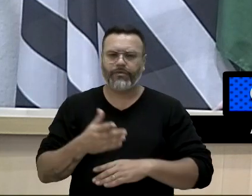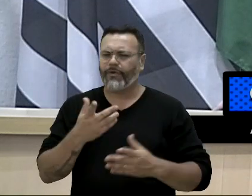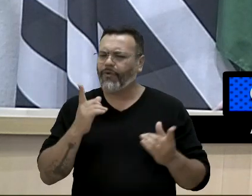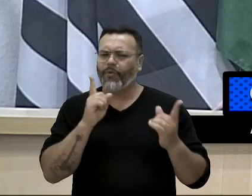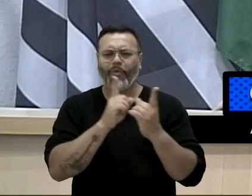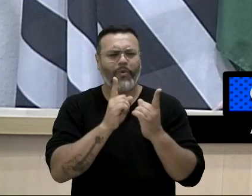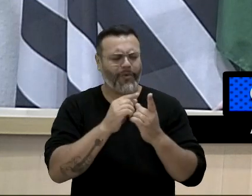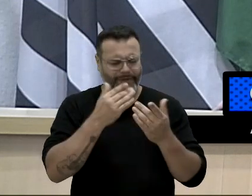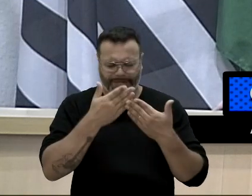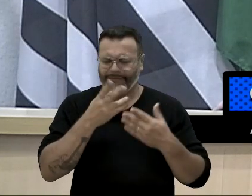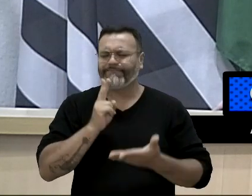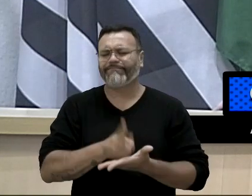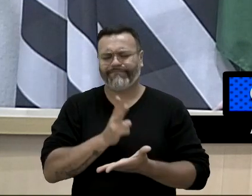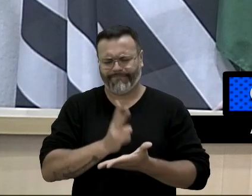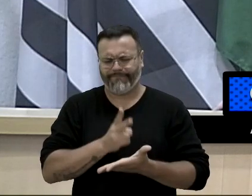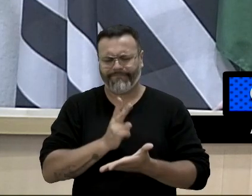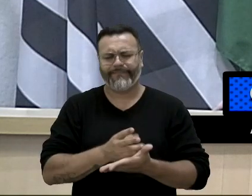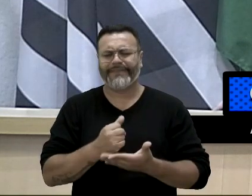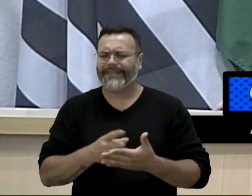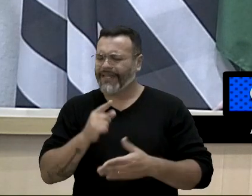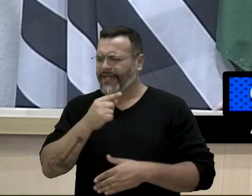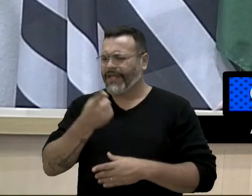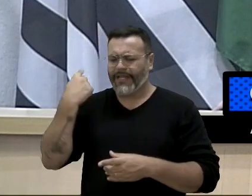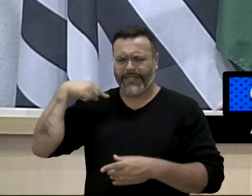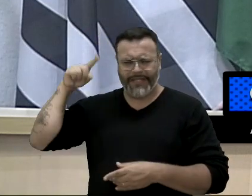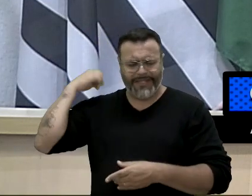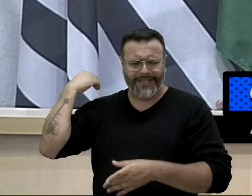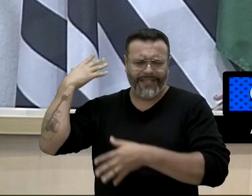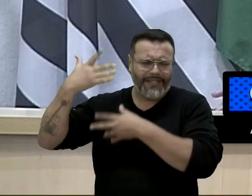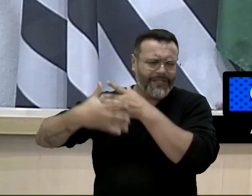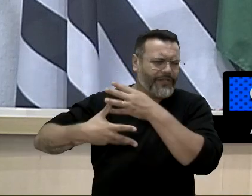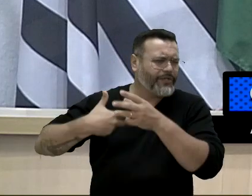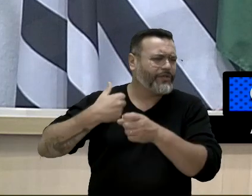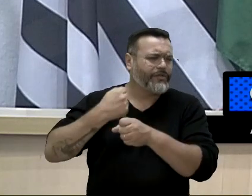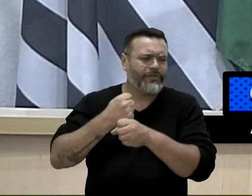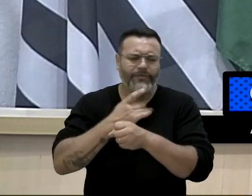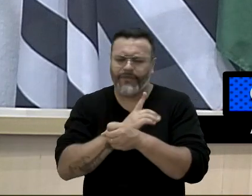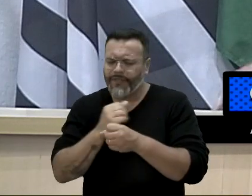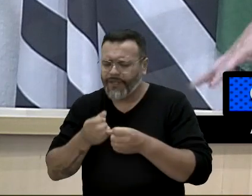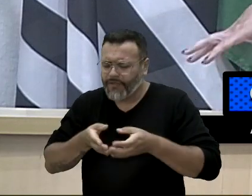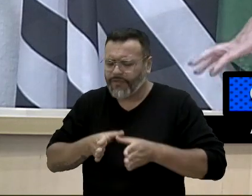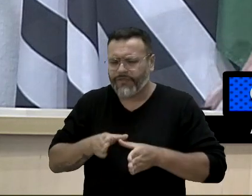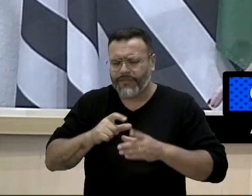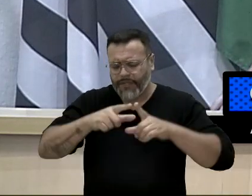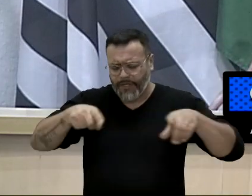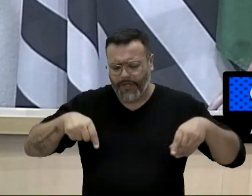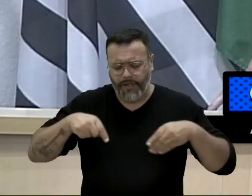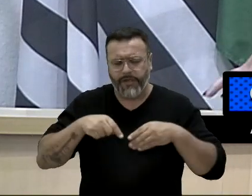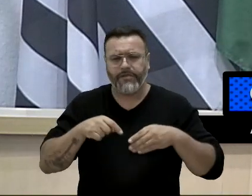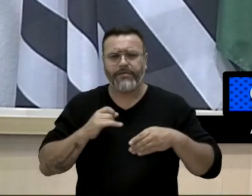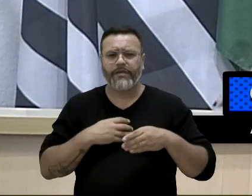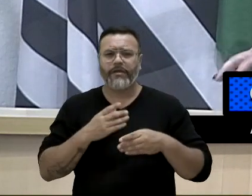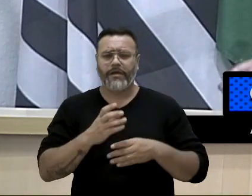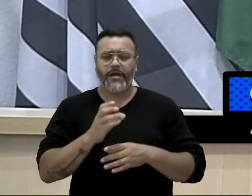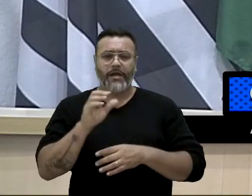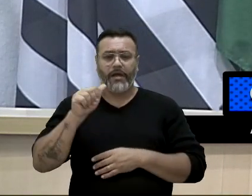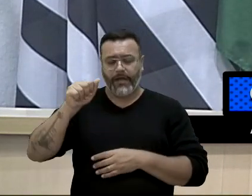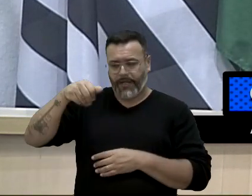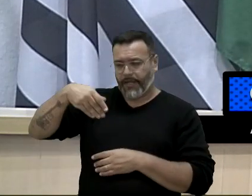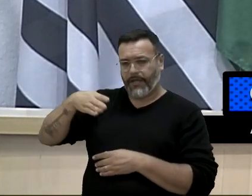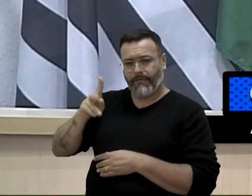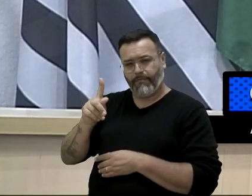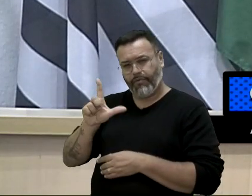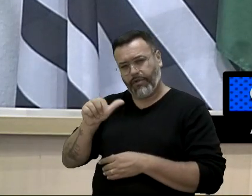Desde o início da implantação do nosso ambulatório de pré-natal de alto risco, não só aqui no serviço, na Casa da